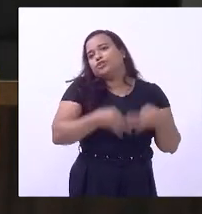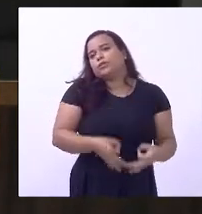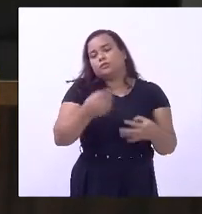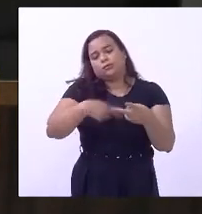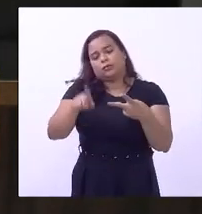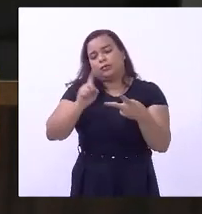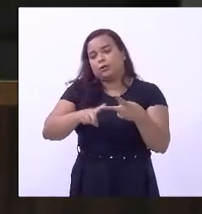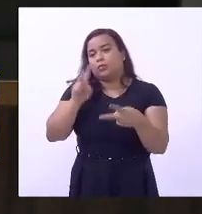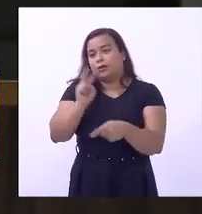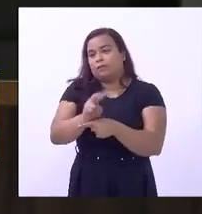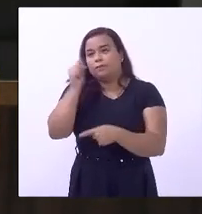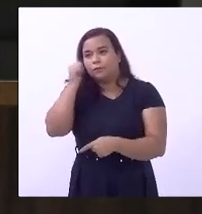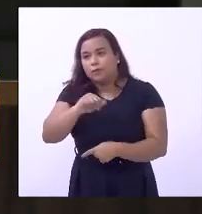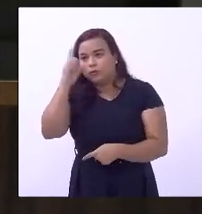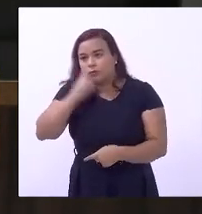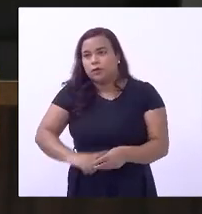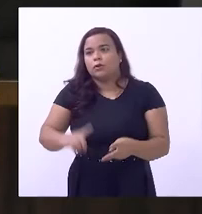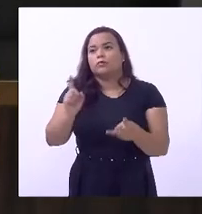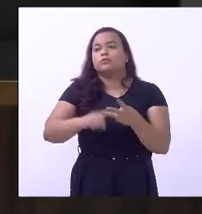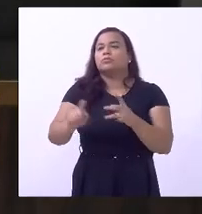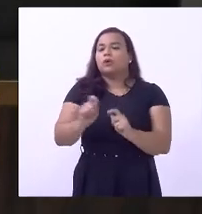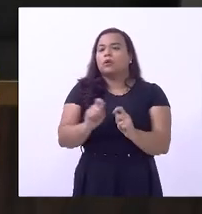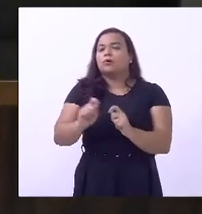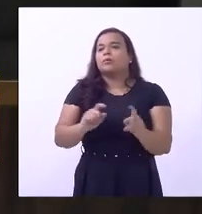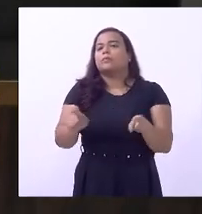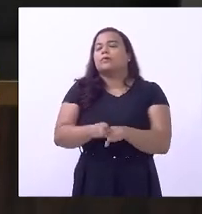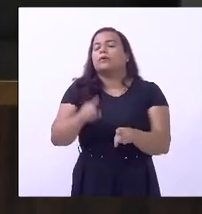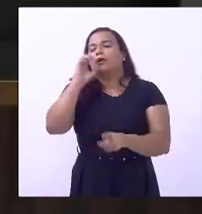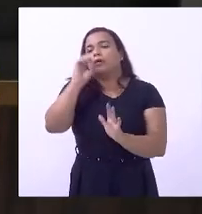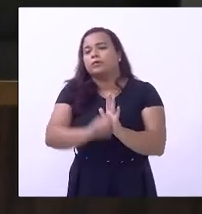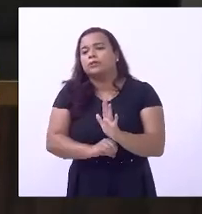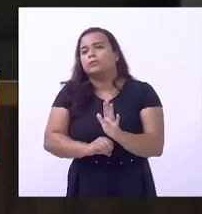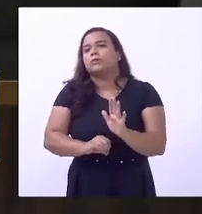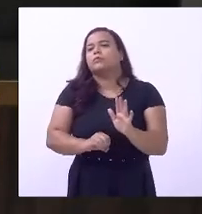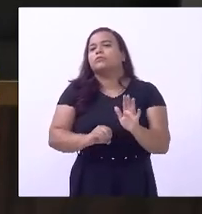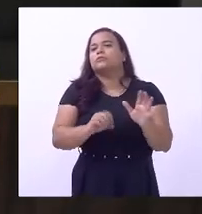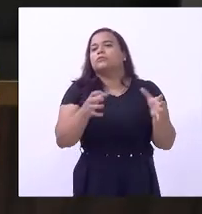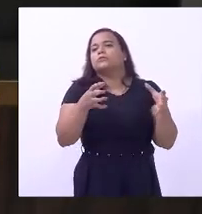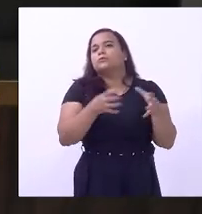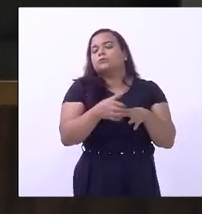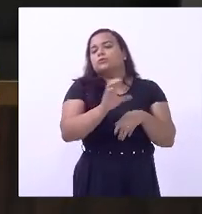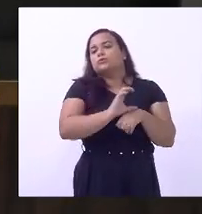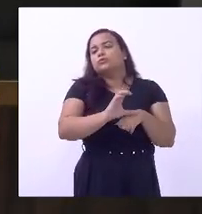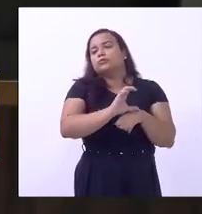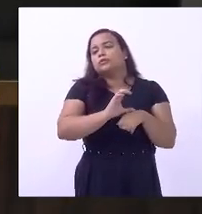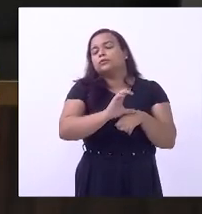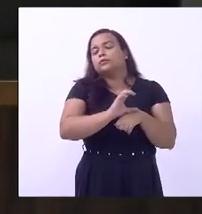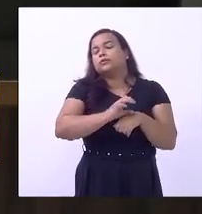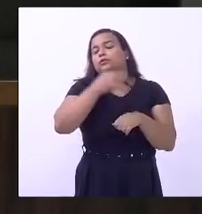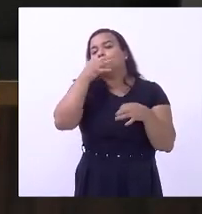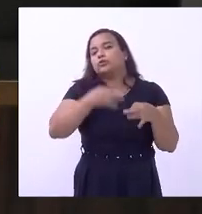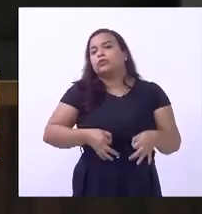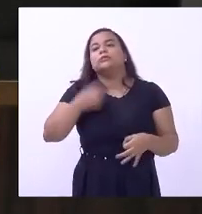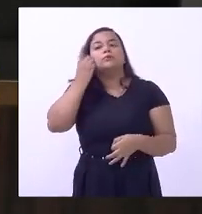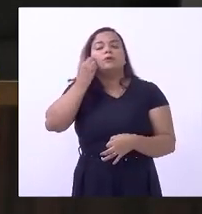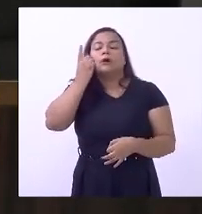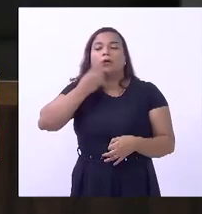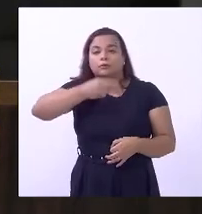Mulher, de Economia e Orçamento. Para emitir parecer pela Comissão de Constituição e Justiça, deputado Márcio Pacheco.